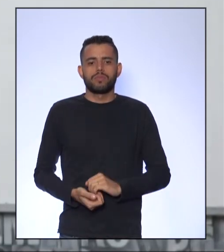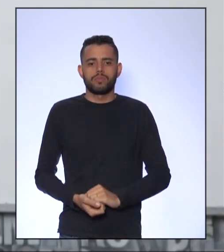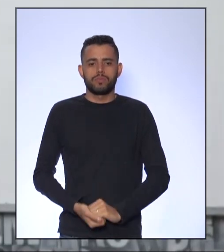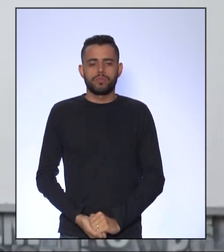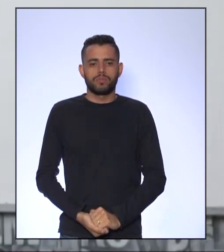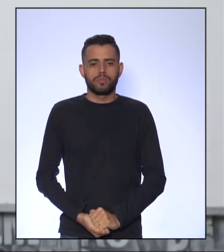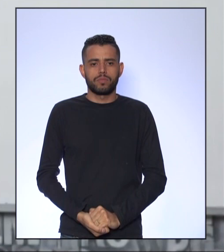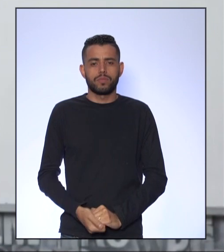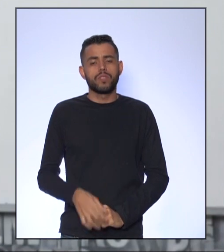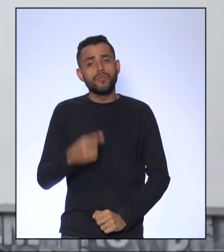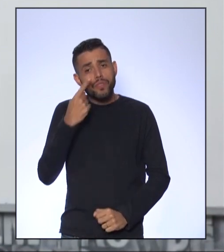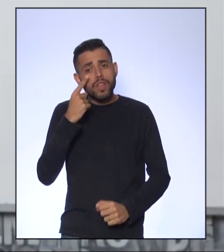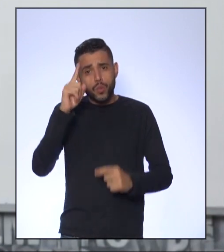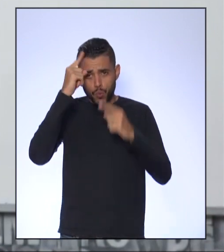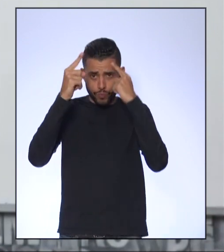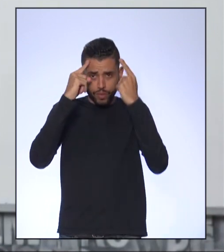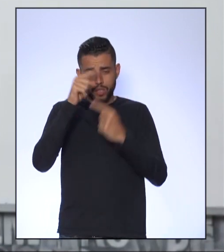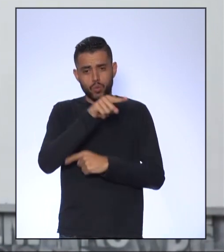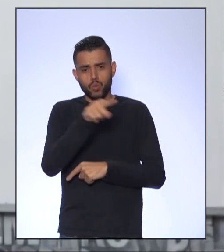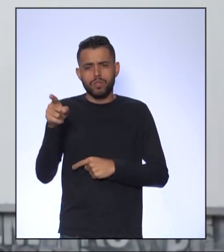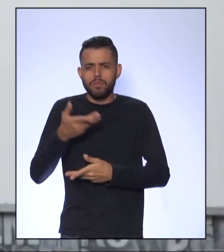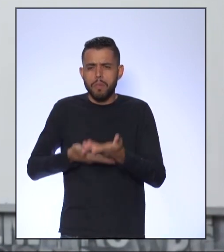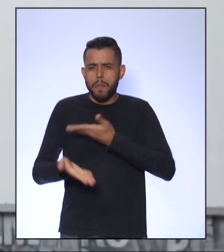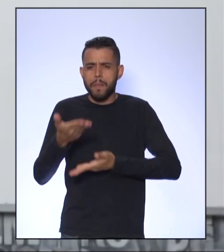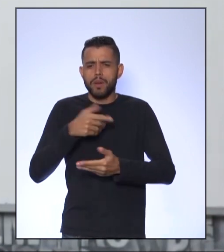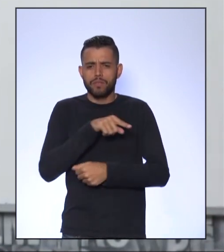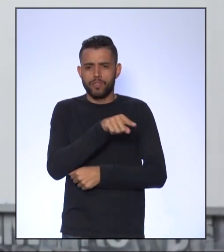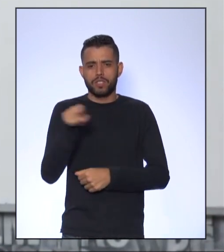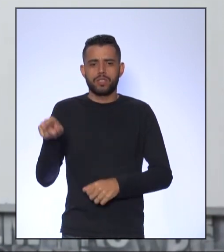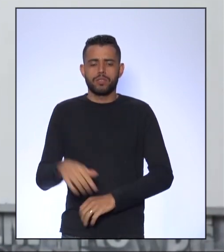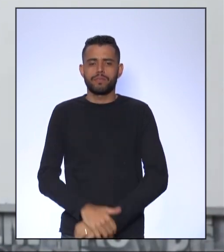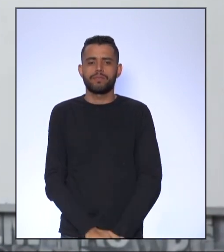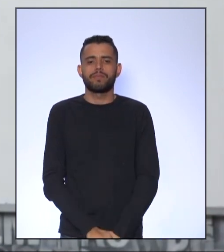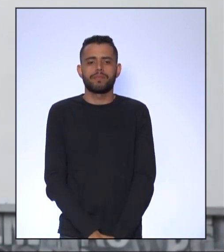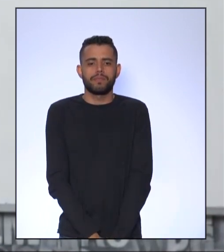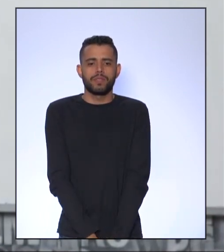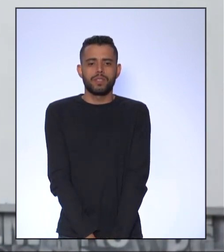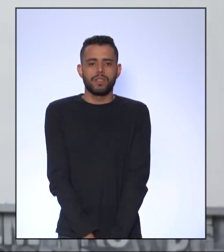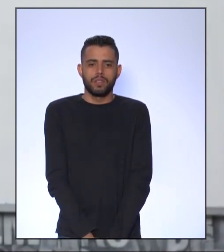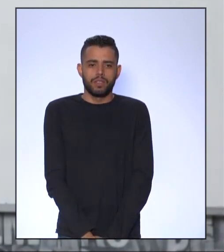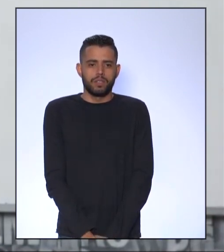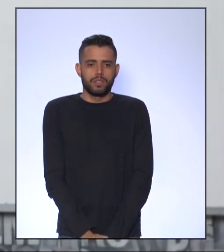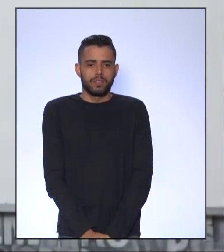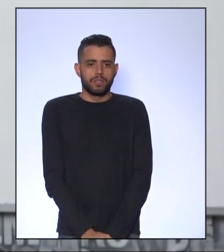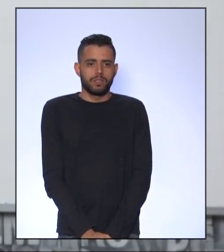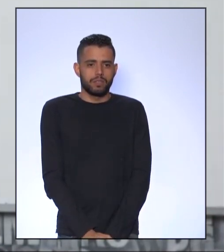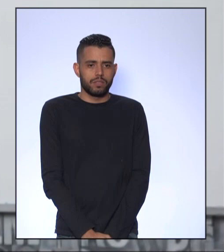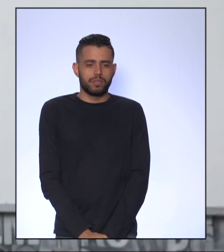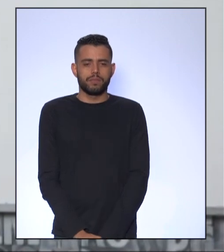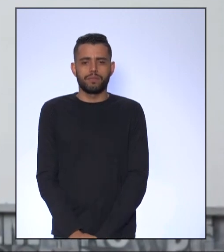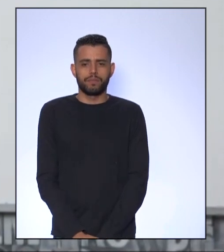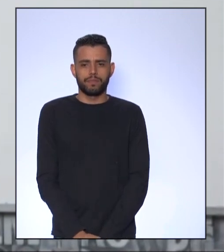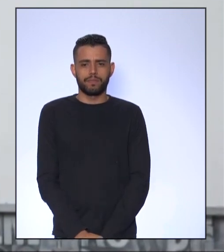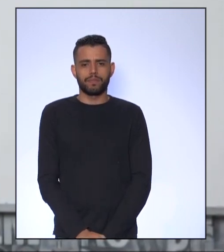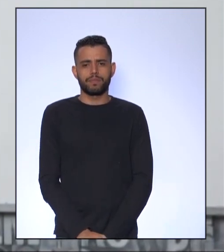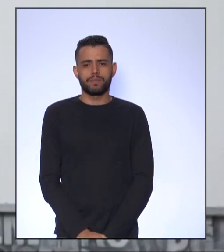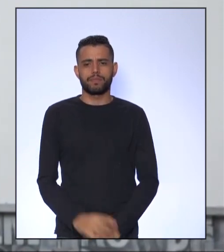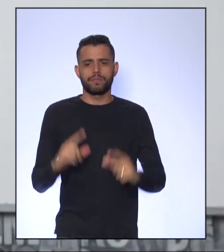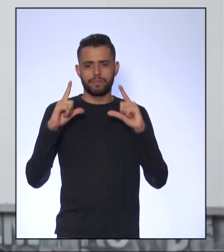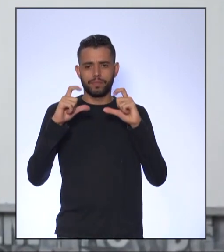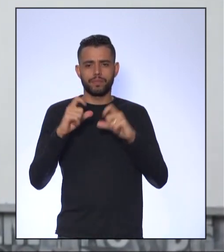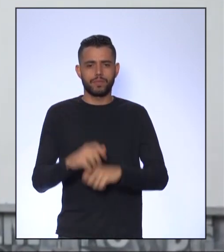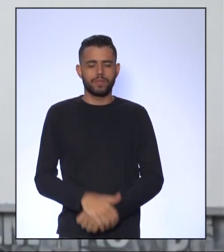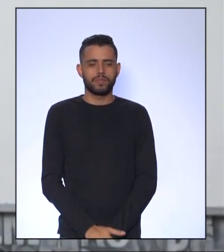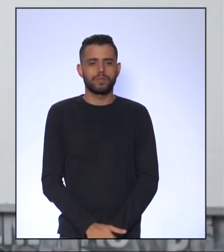ver as suas dúvidas, eu quero interagir com você. Vamos evoluindo aqui. Faz o seu